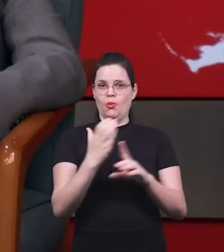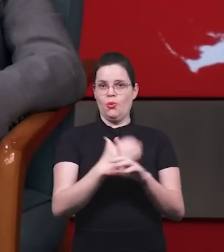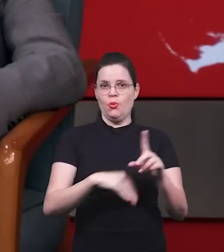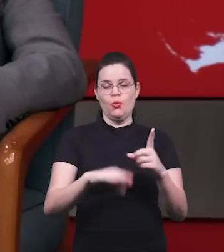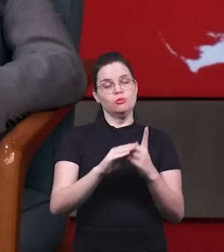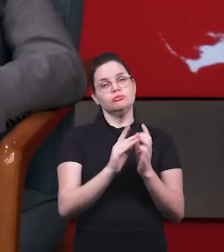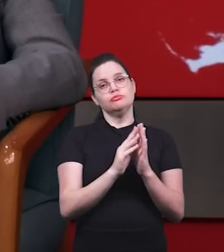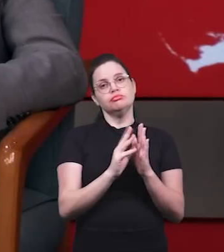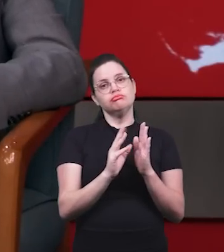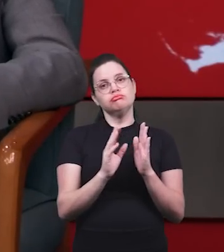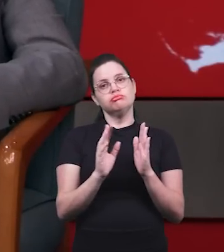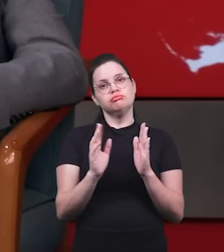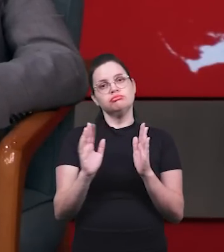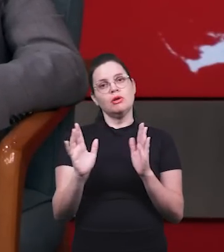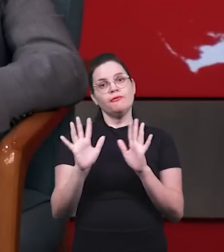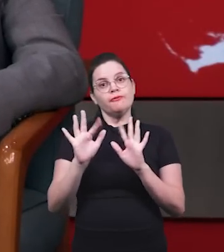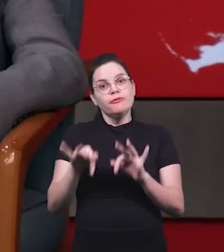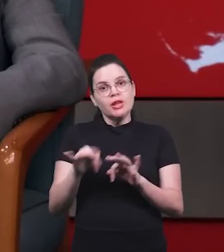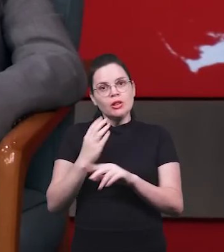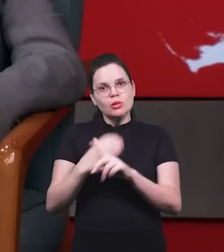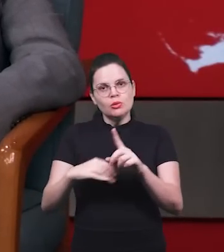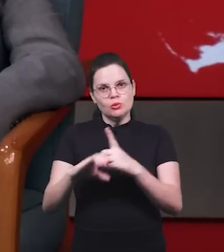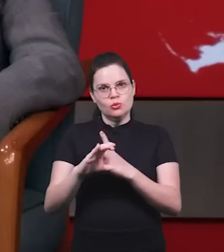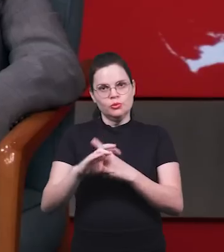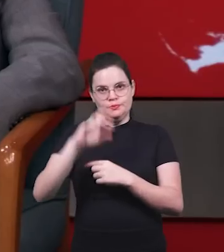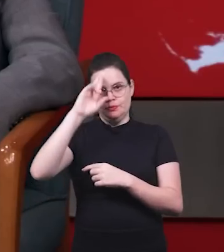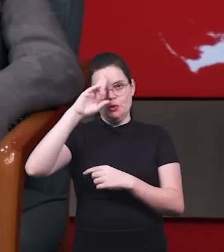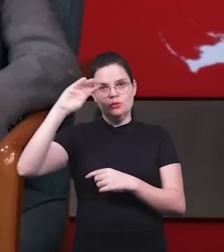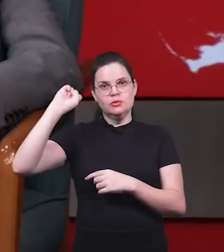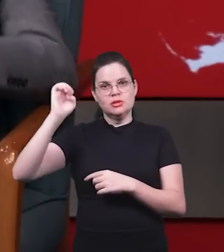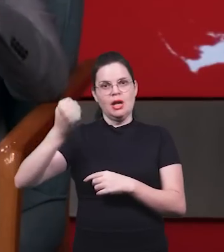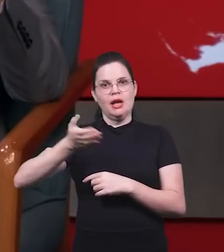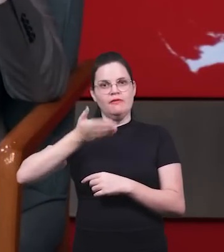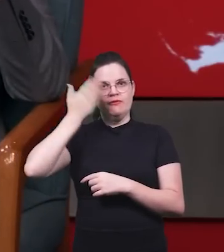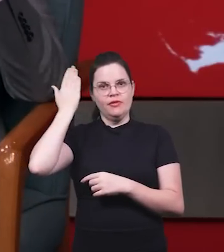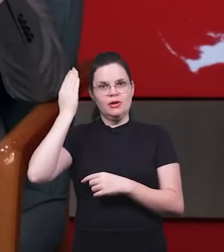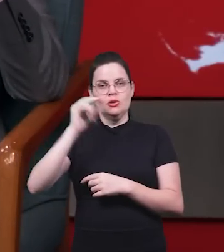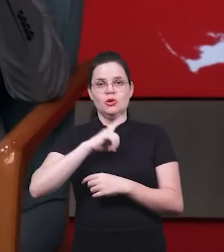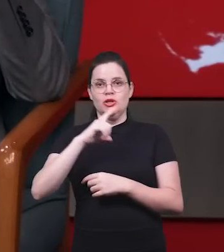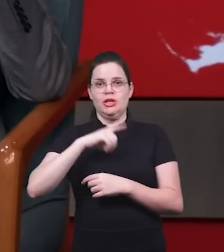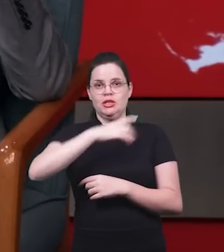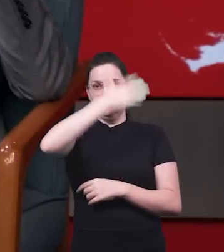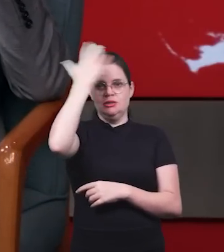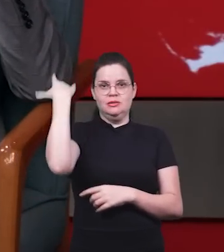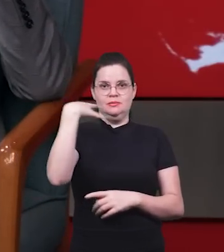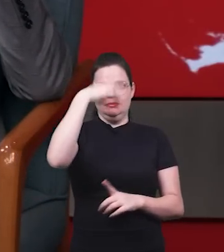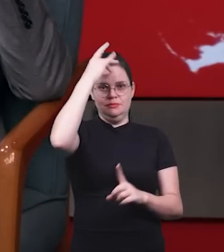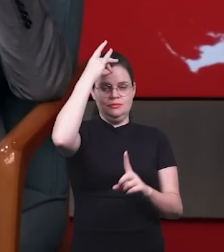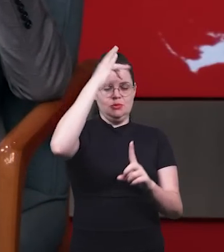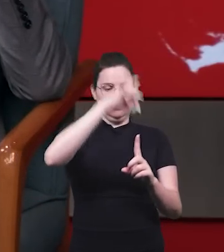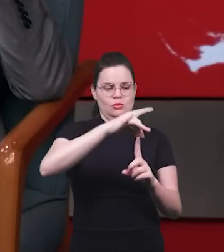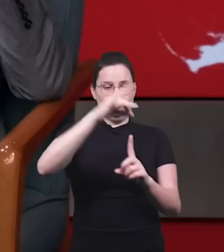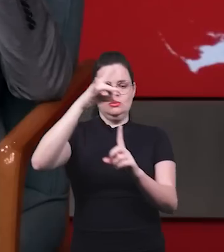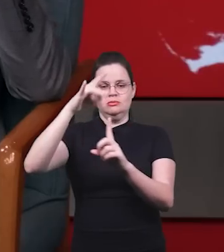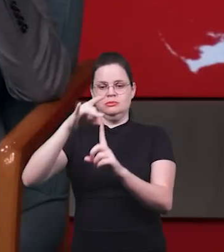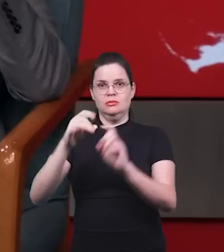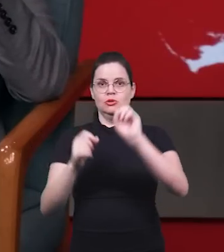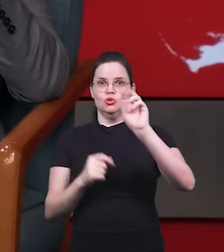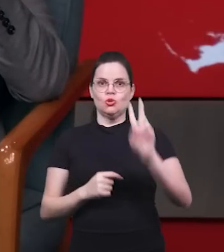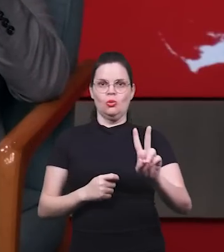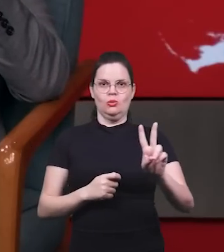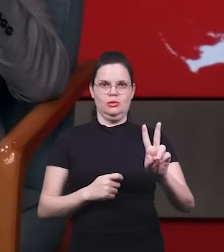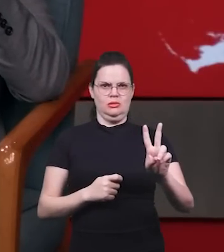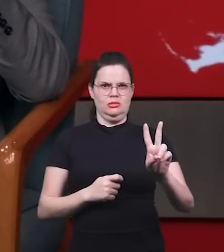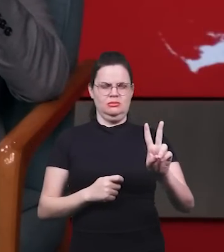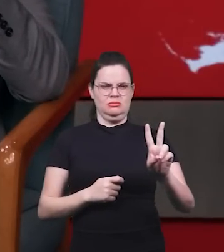daquela reunião, o Senhor deu uma revelação de que tinha batizado 2 jovens com o Espírito Santo.